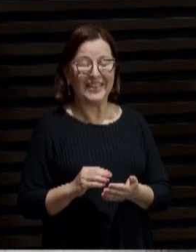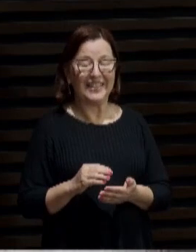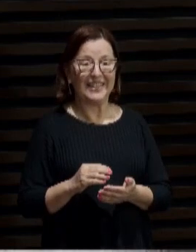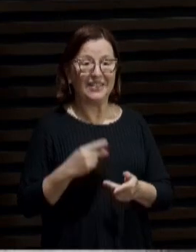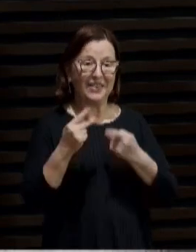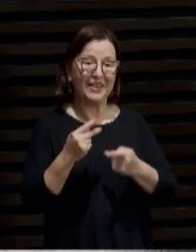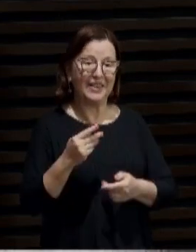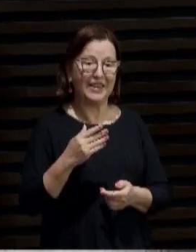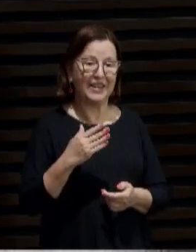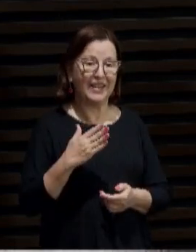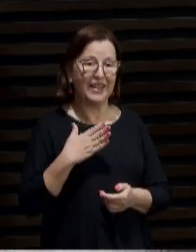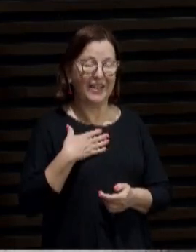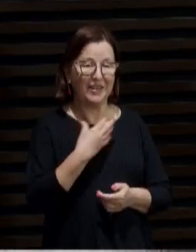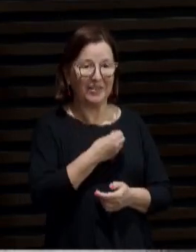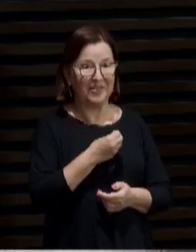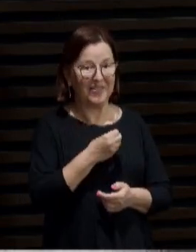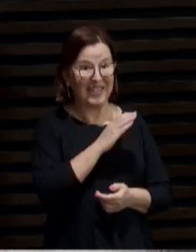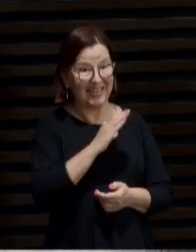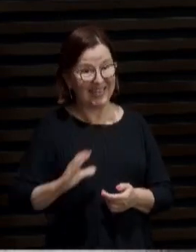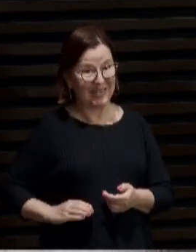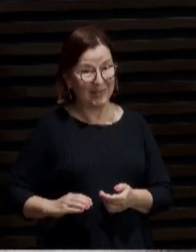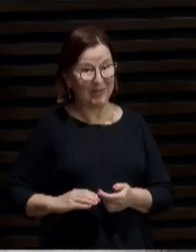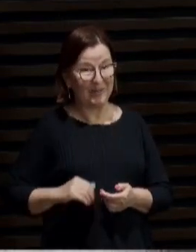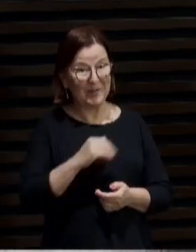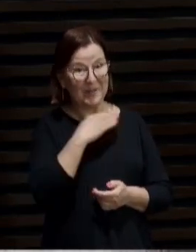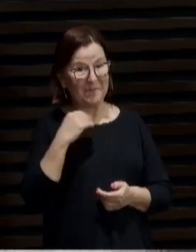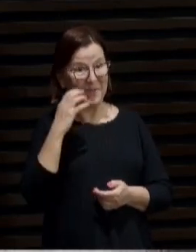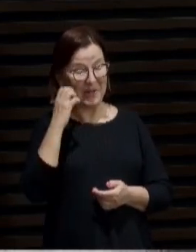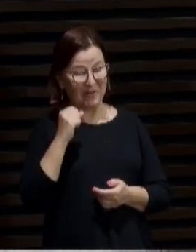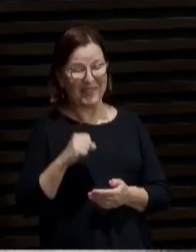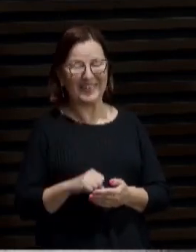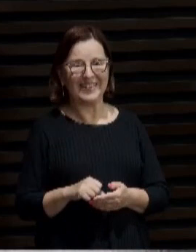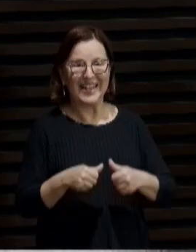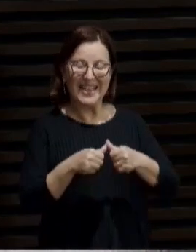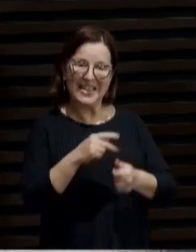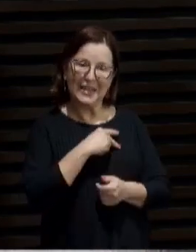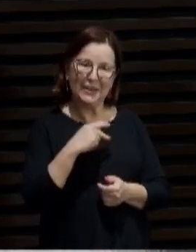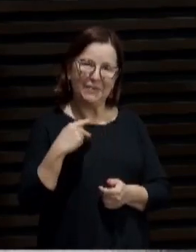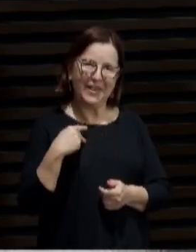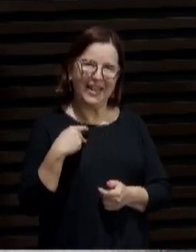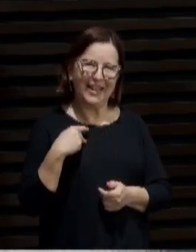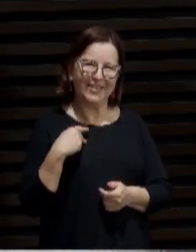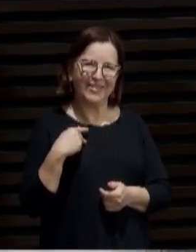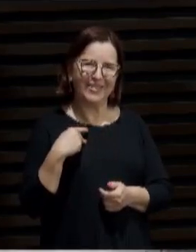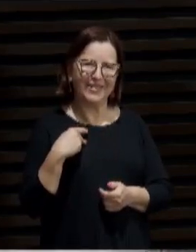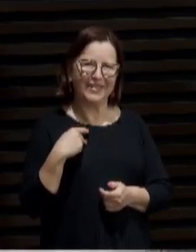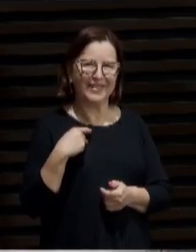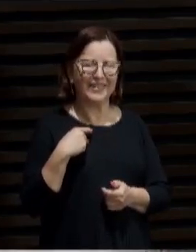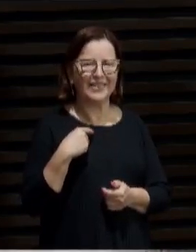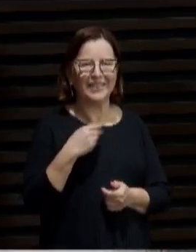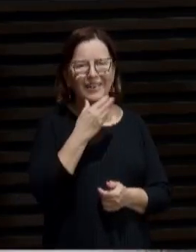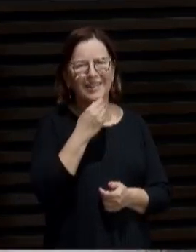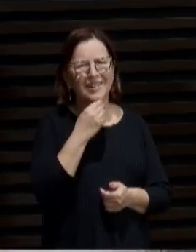e o morrer é lucro. Na medida em que esse pastor, um irmão queridíssimo lá da igreja do meu pai,